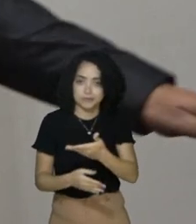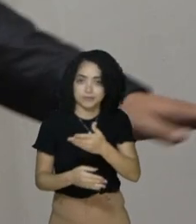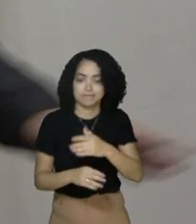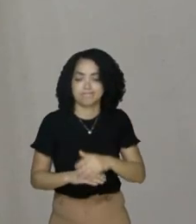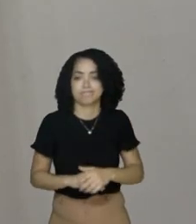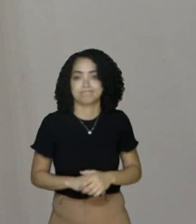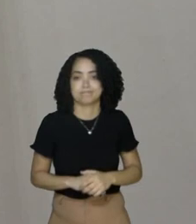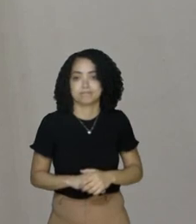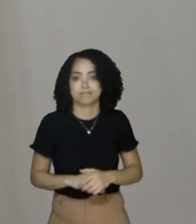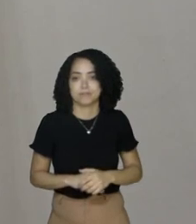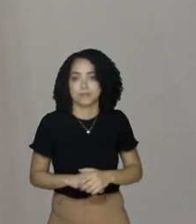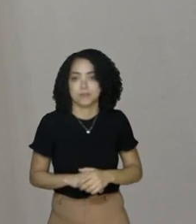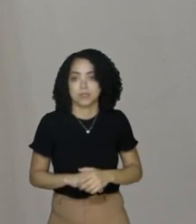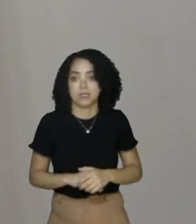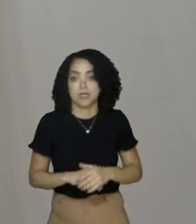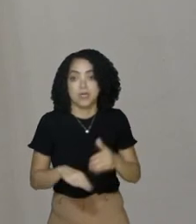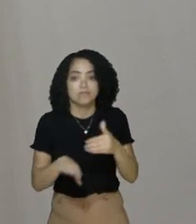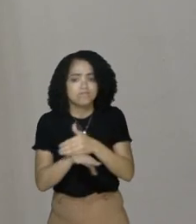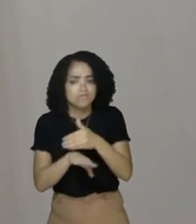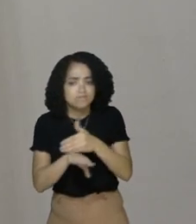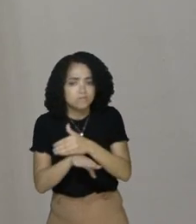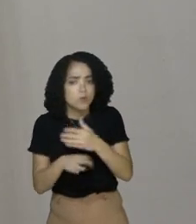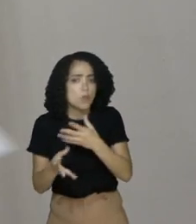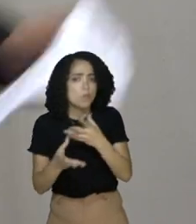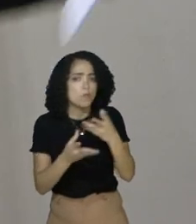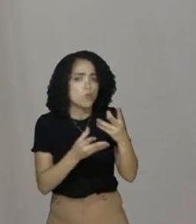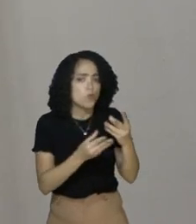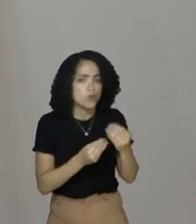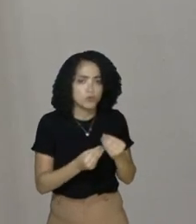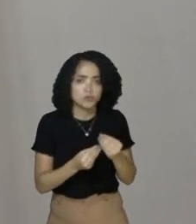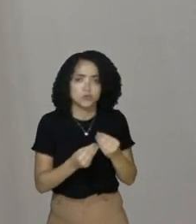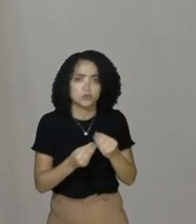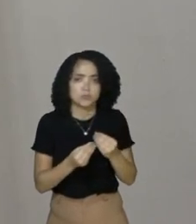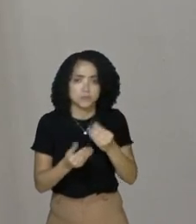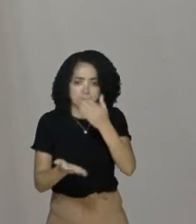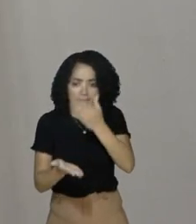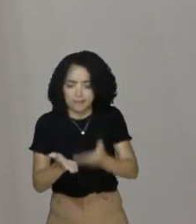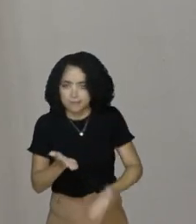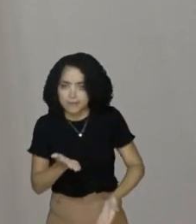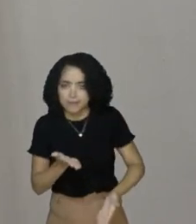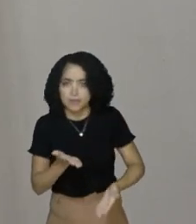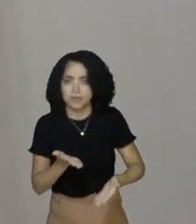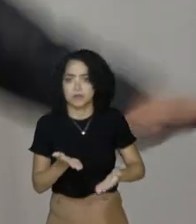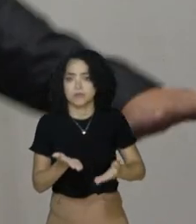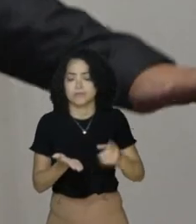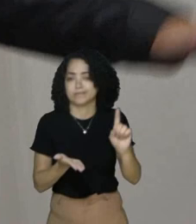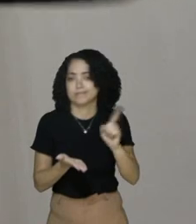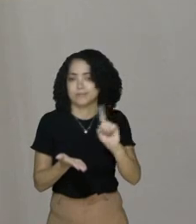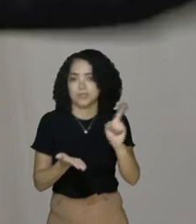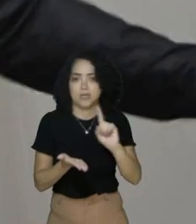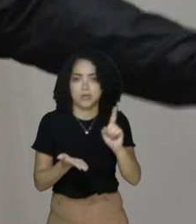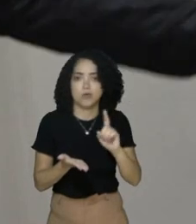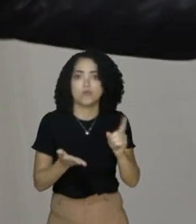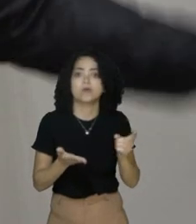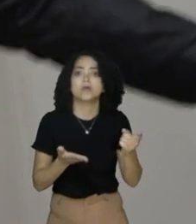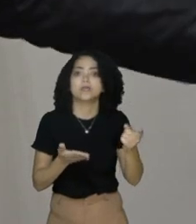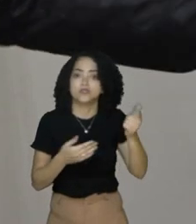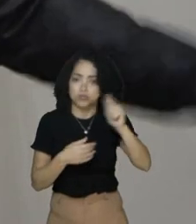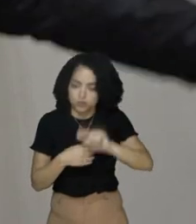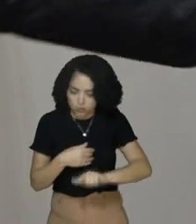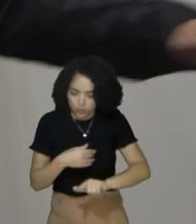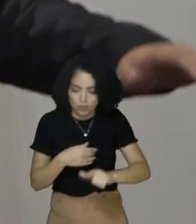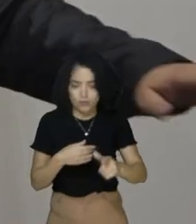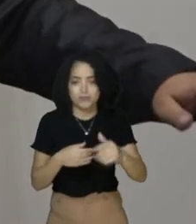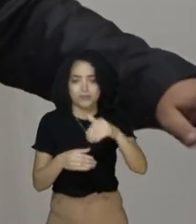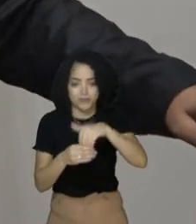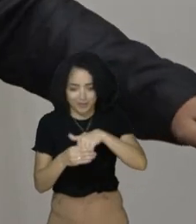Porque muitos dos envolvidos aqui não perderam a elegibilidade deles. Tanto que foram reeleitos alguns. Que